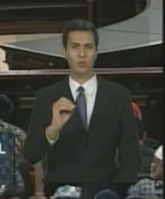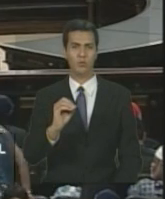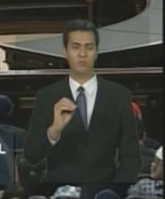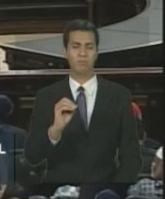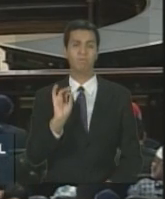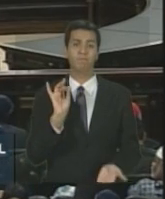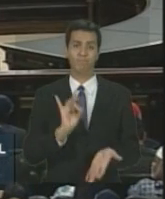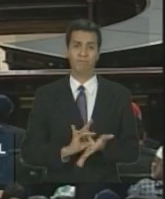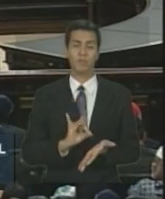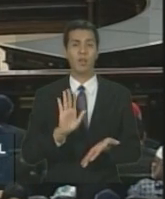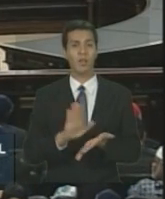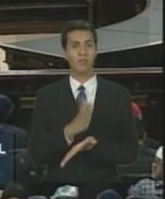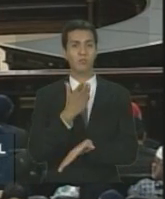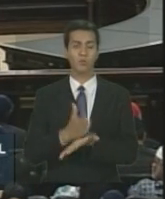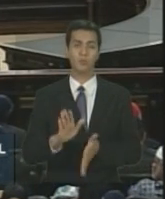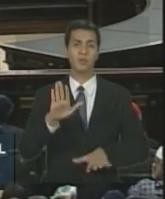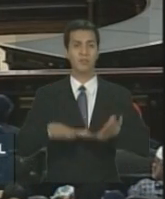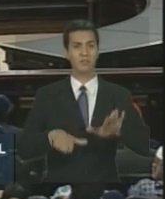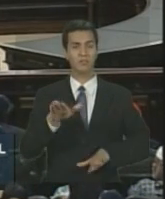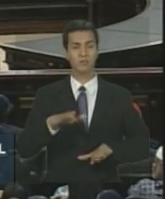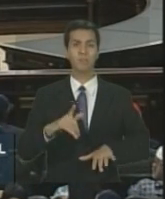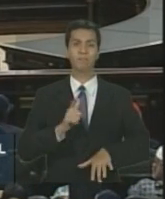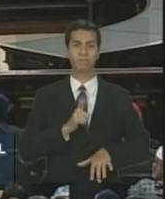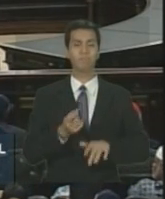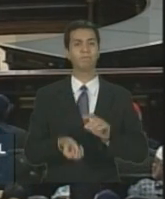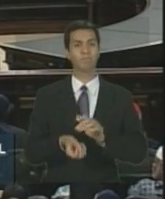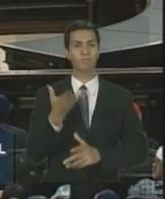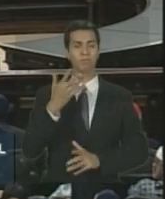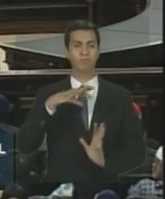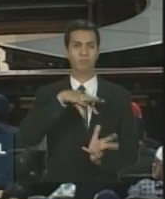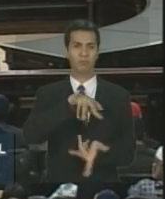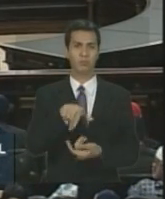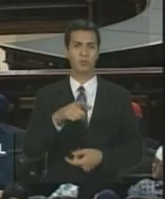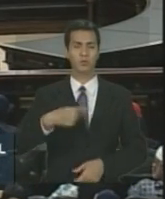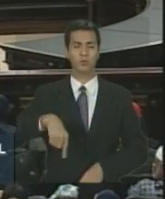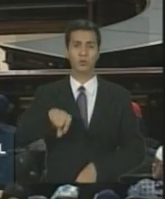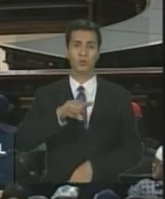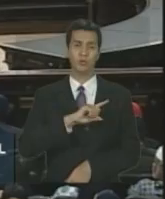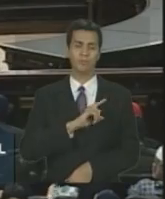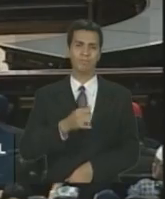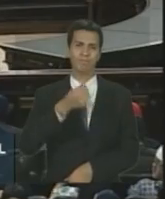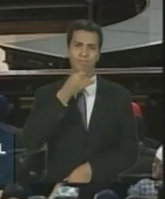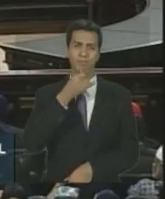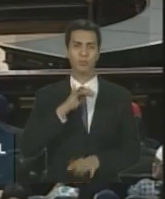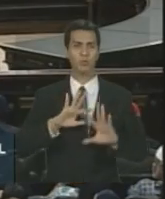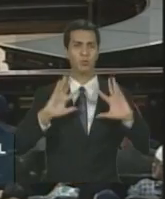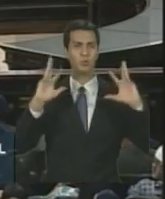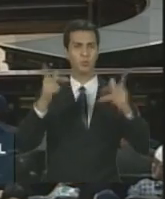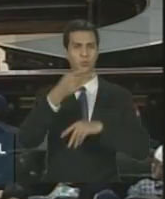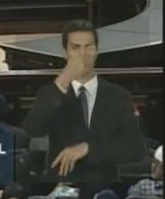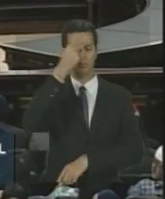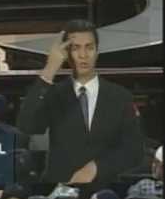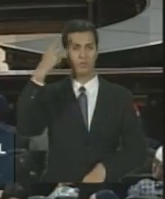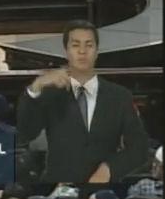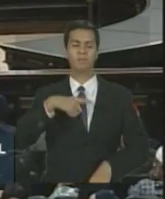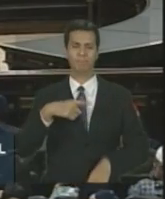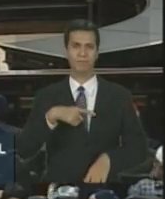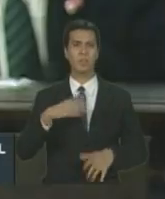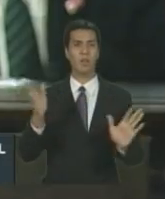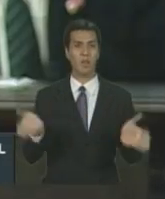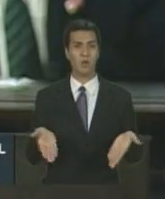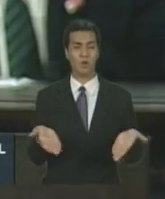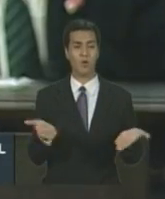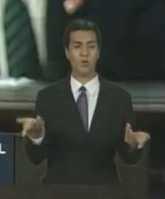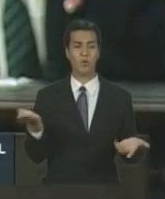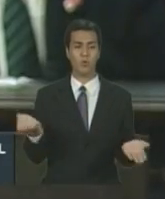Lamentavelmente, elas ainda ocorrem no mundo. Lamentamos todas as vítimas de extermínio que